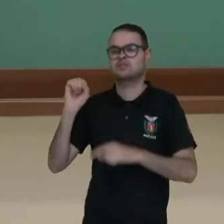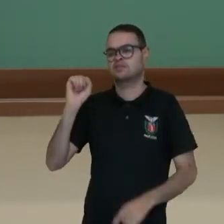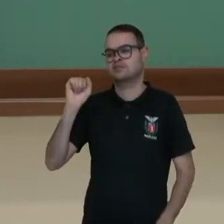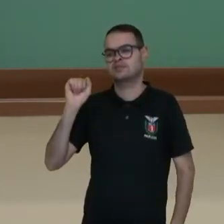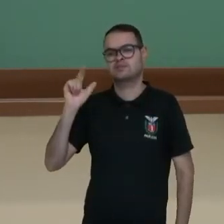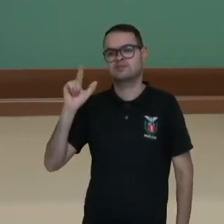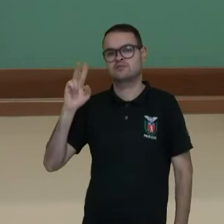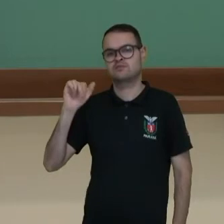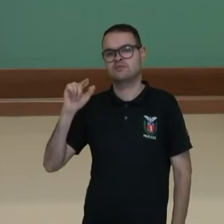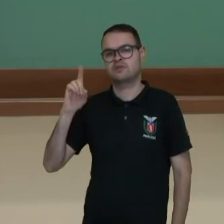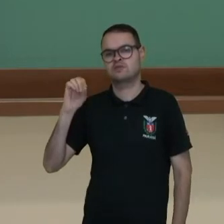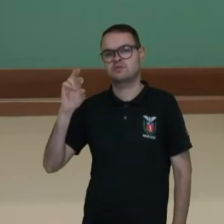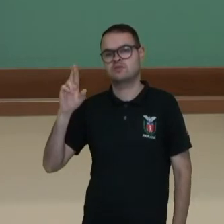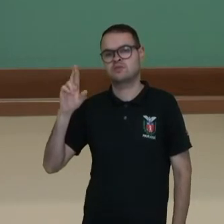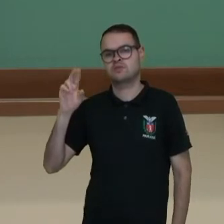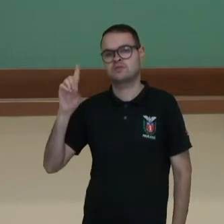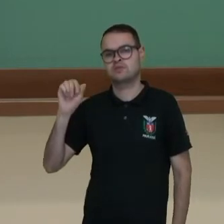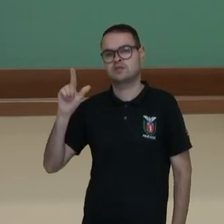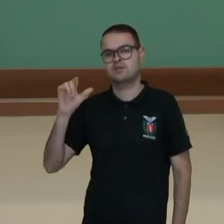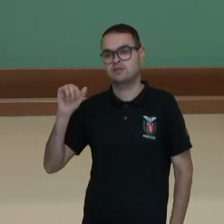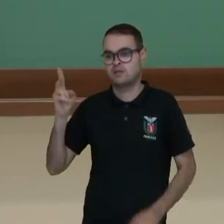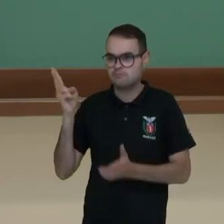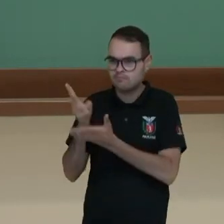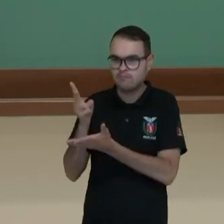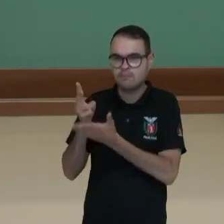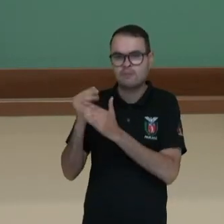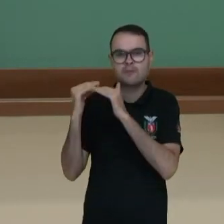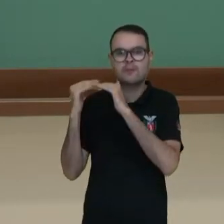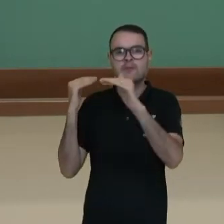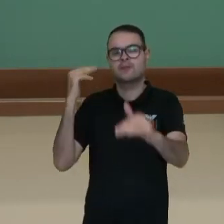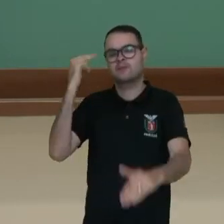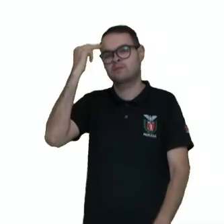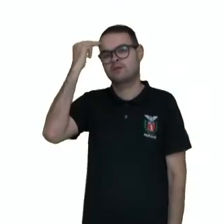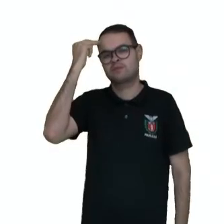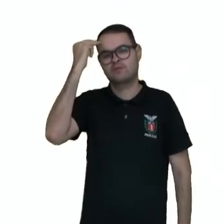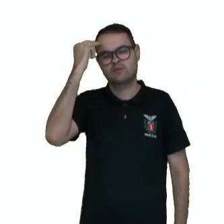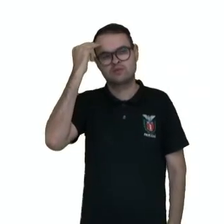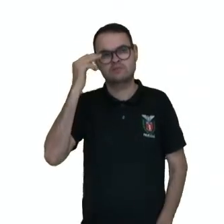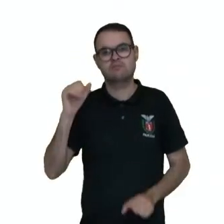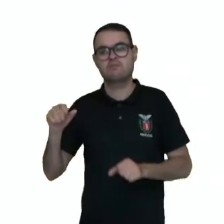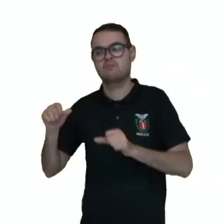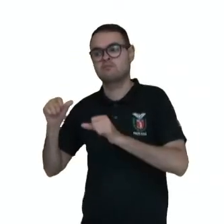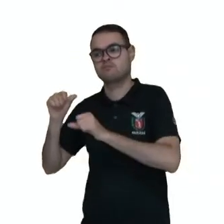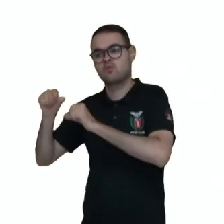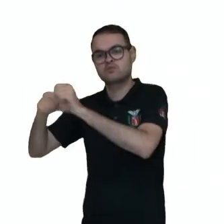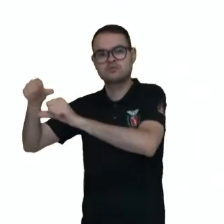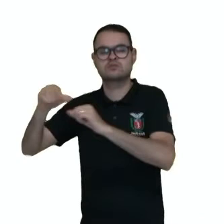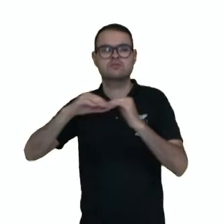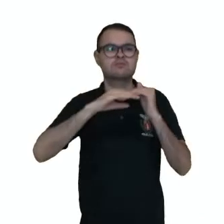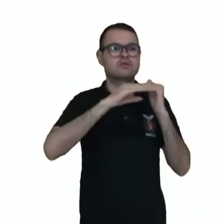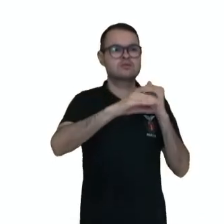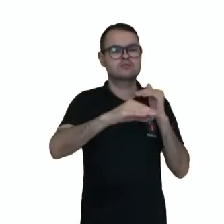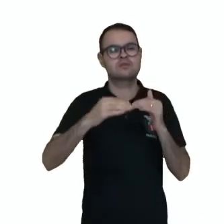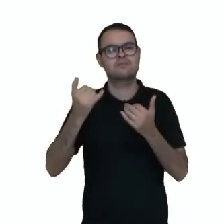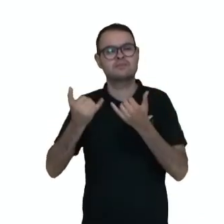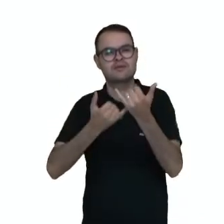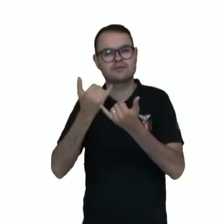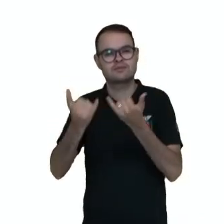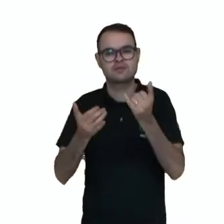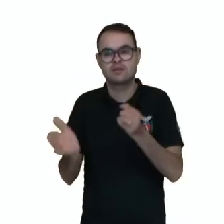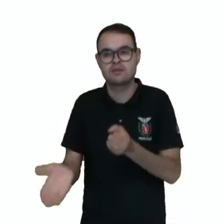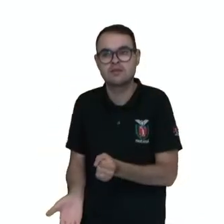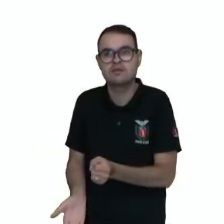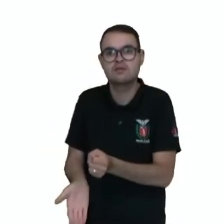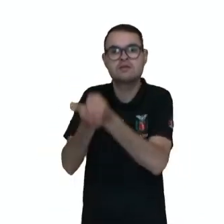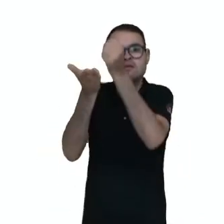A Persistência da Memória, Para a gente pensar aí as rupturas e permanências, Olha só as brincadeiras, A